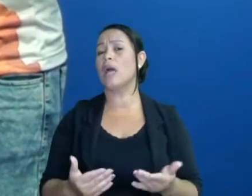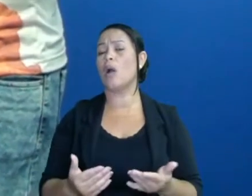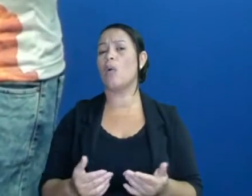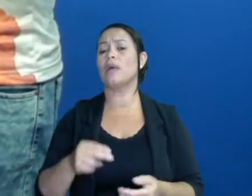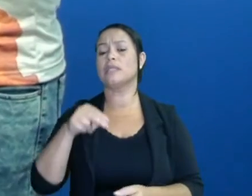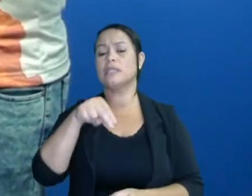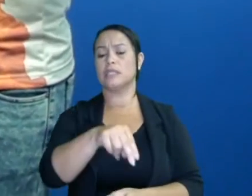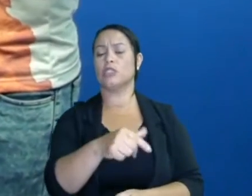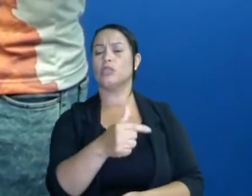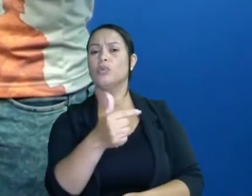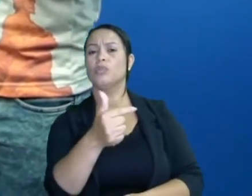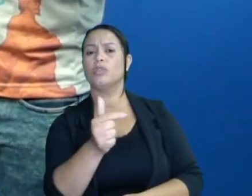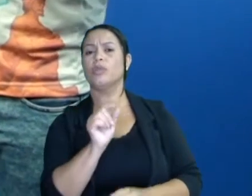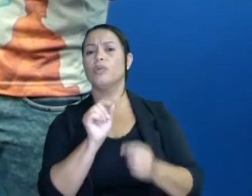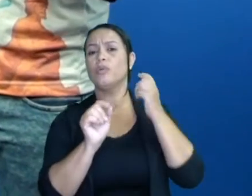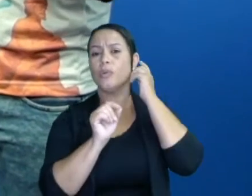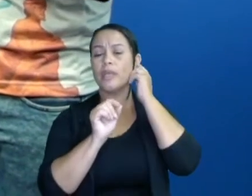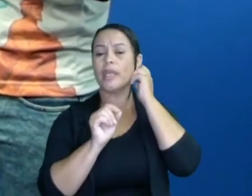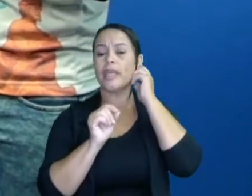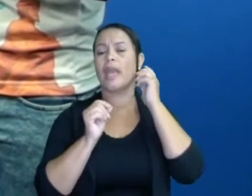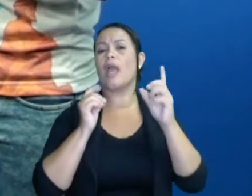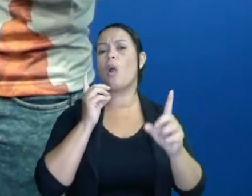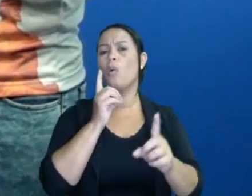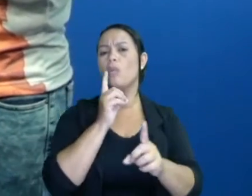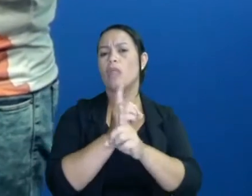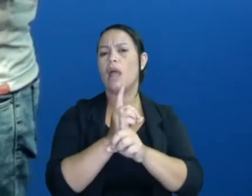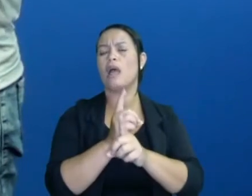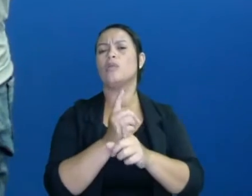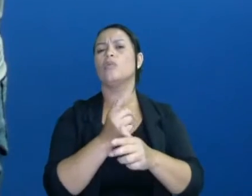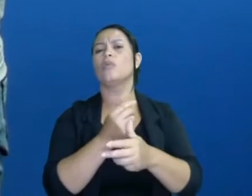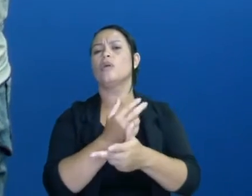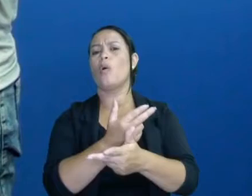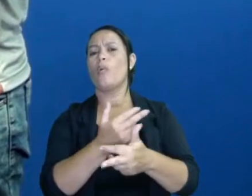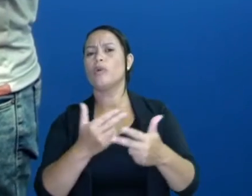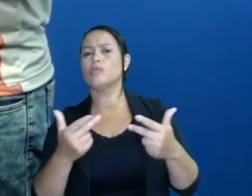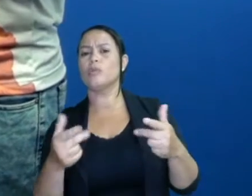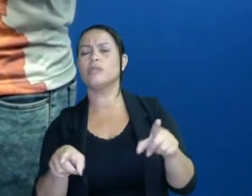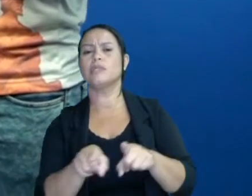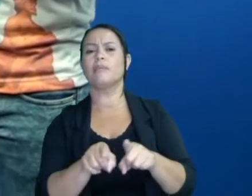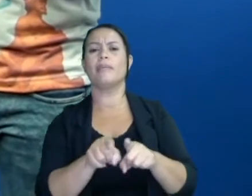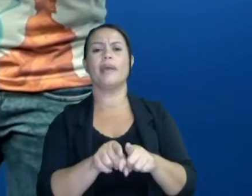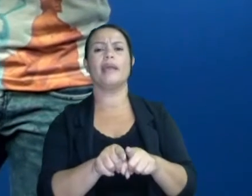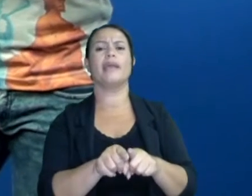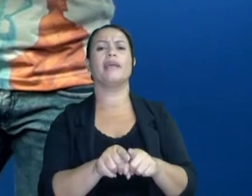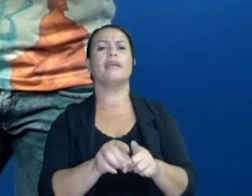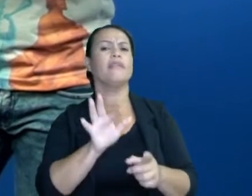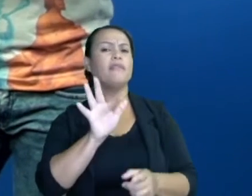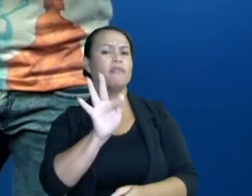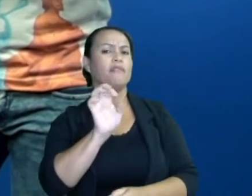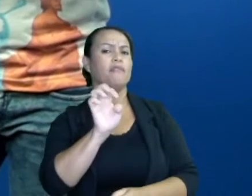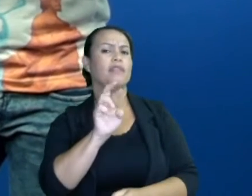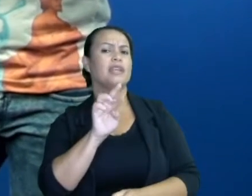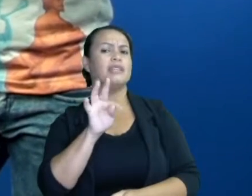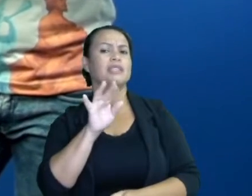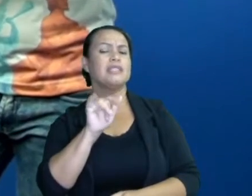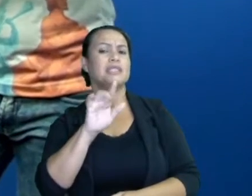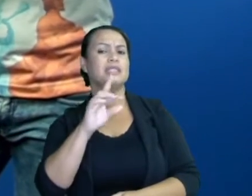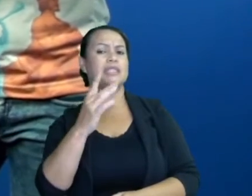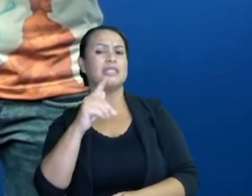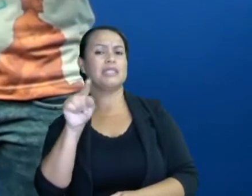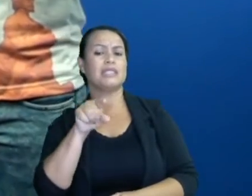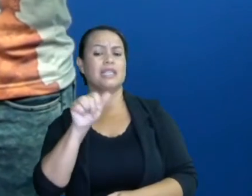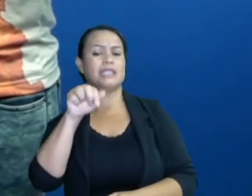esse nitrogênio que é encontrado em fertilizantes serve também para a produção de